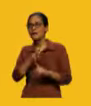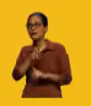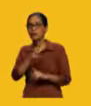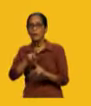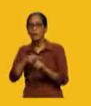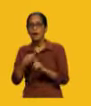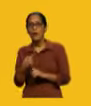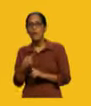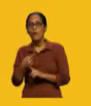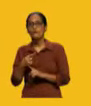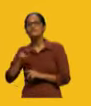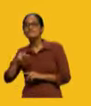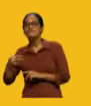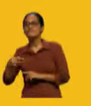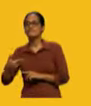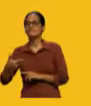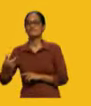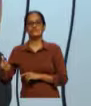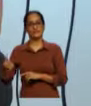formou 26.